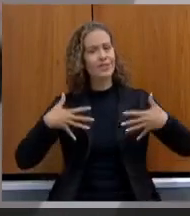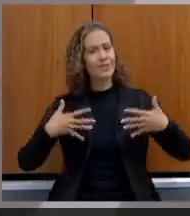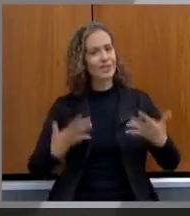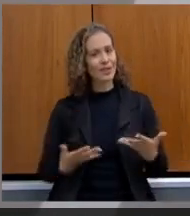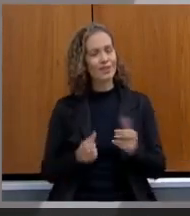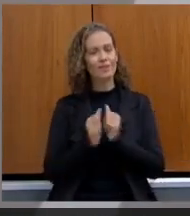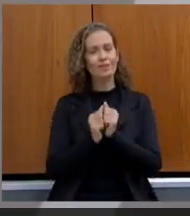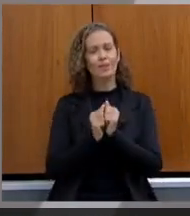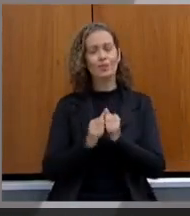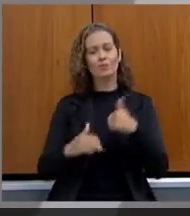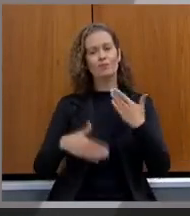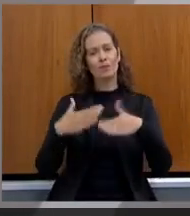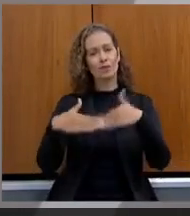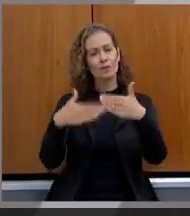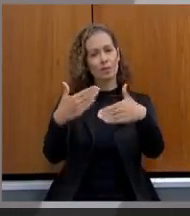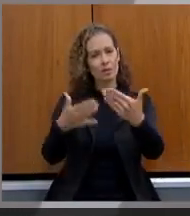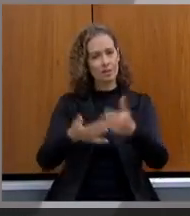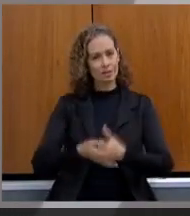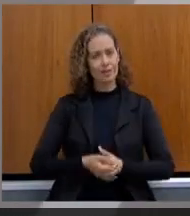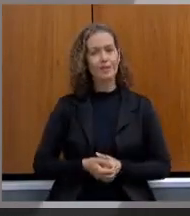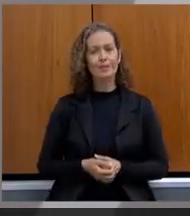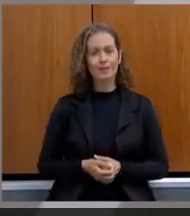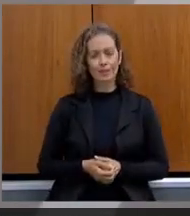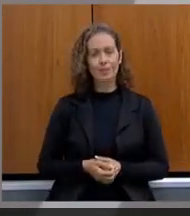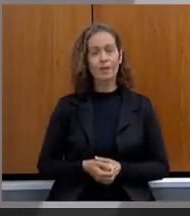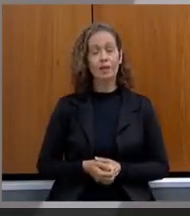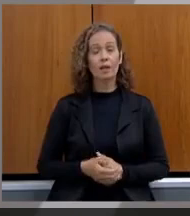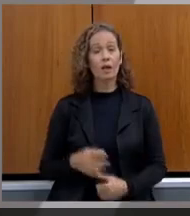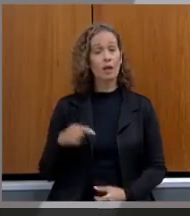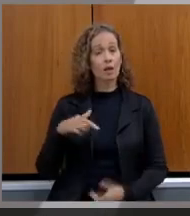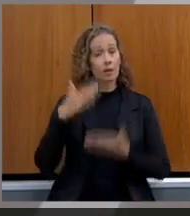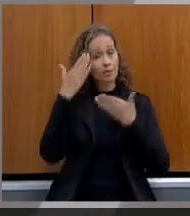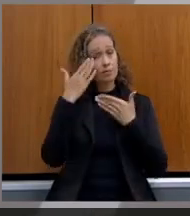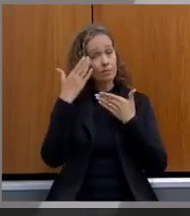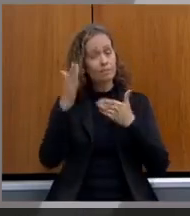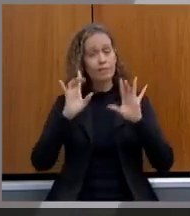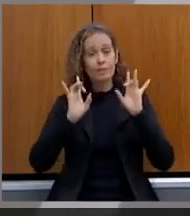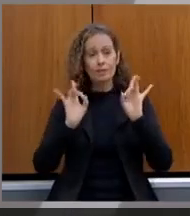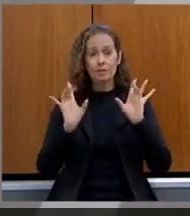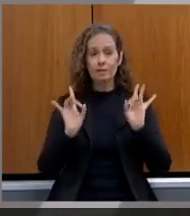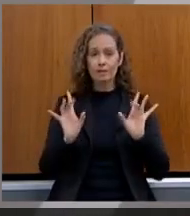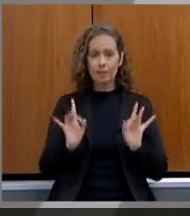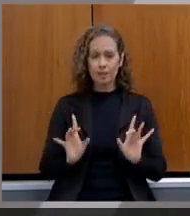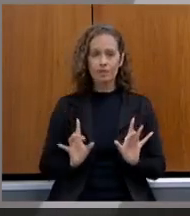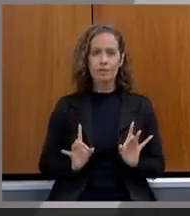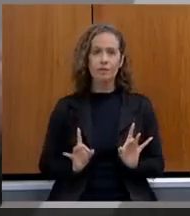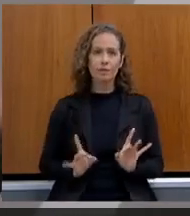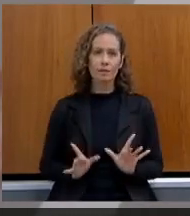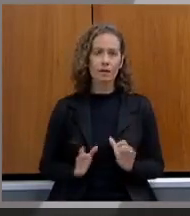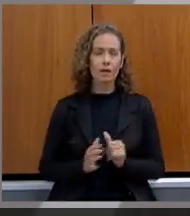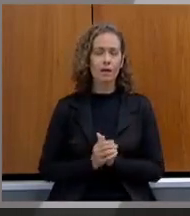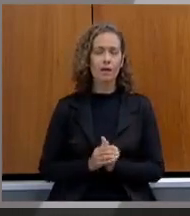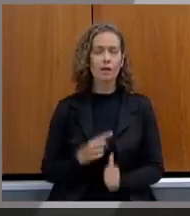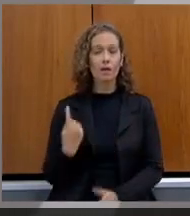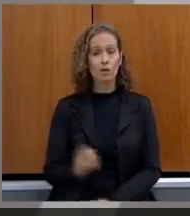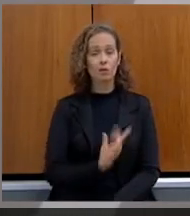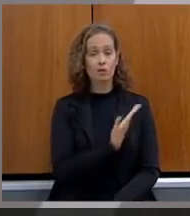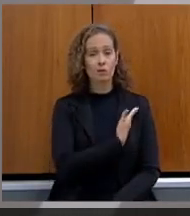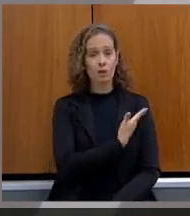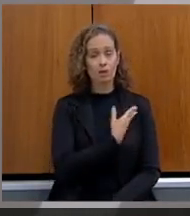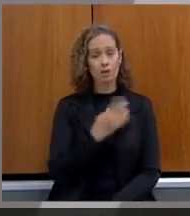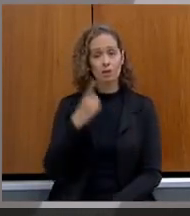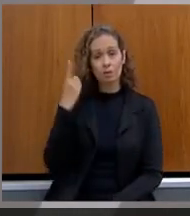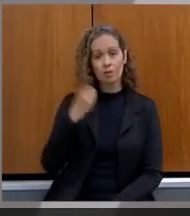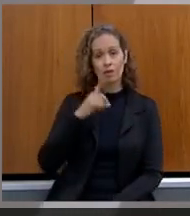parte de todo esse processo sabe e aqui eu quero fazer um agradecimento especial a nossa colega